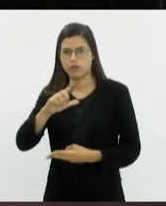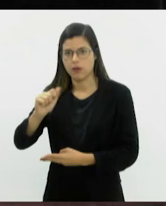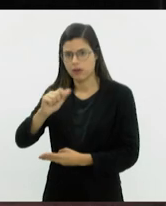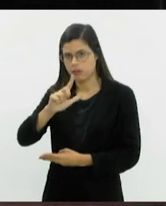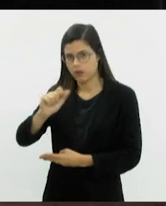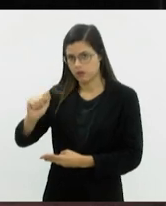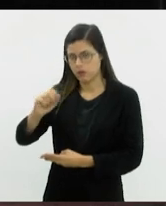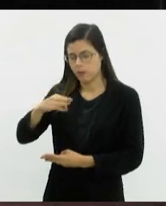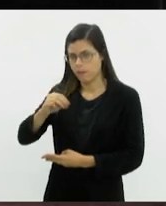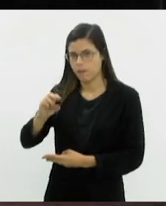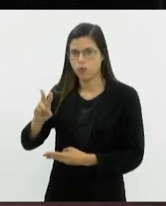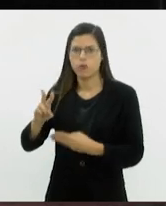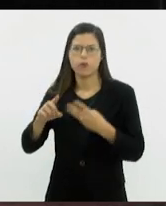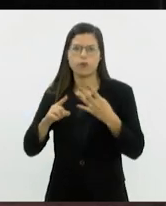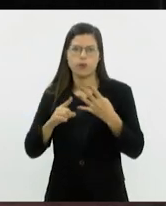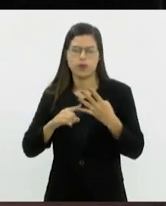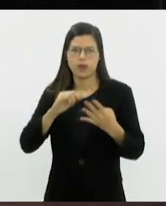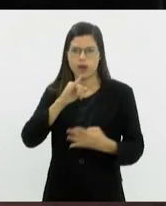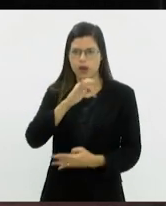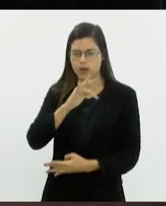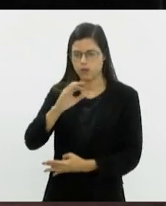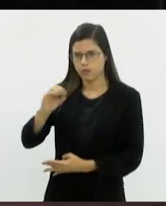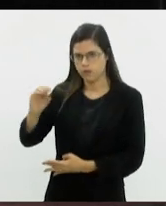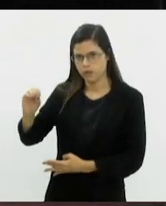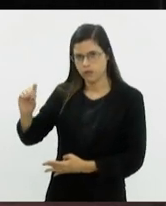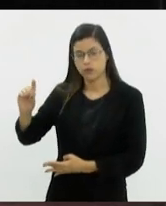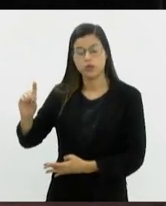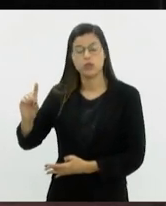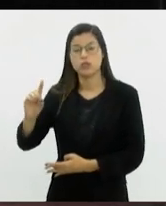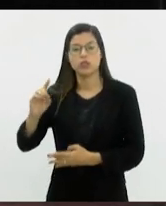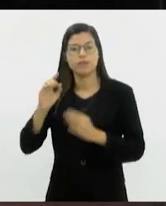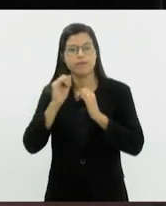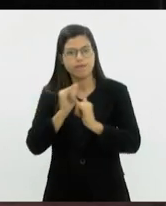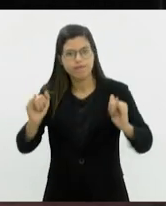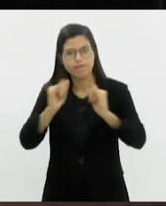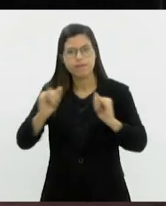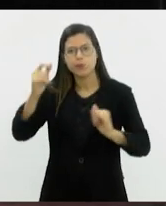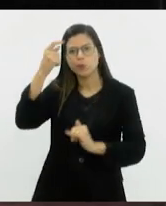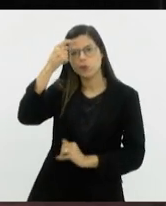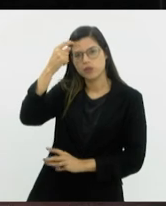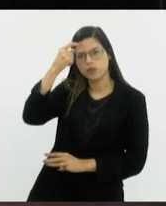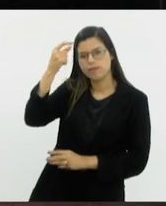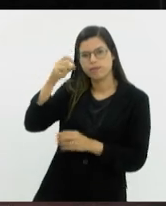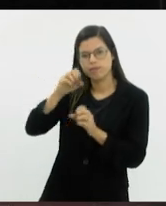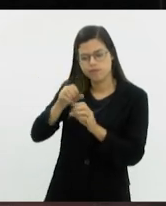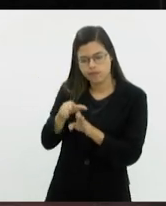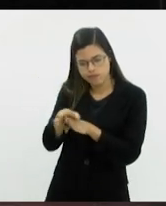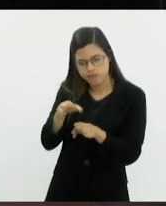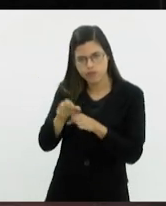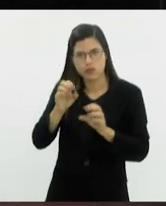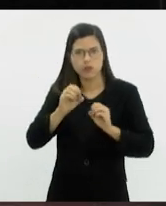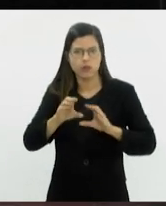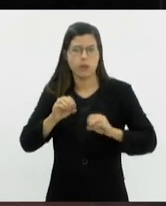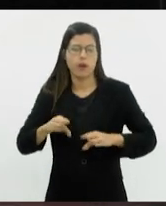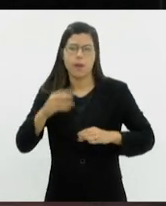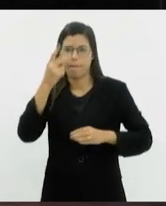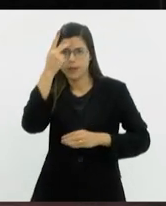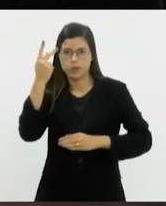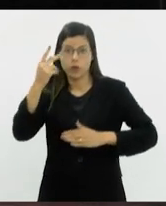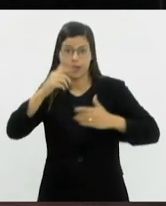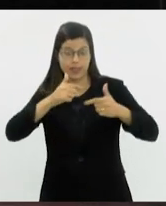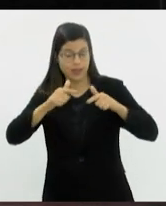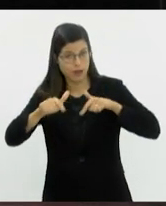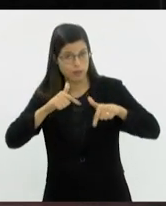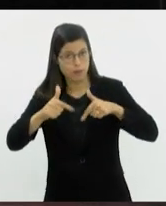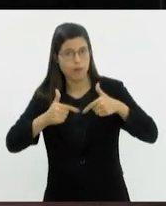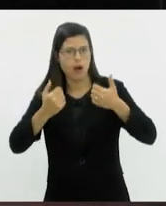iFood, informações de conscientização, seja para os motoristas, prestadores de serviço, seja a